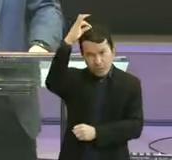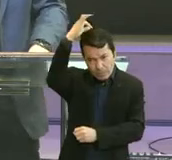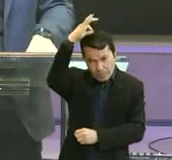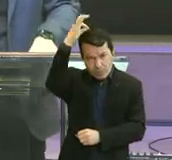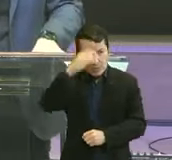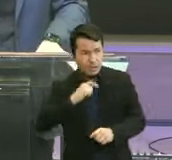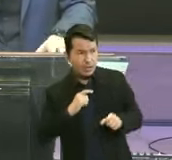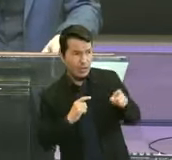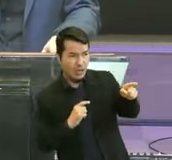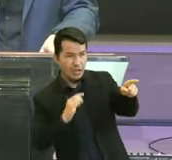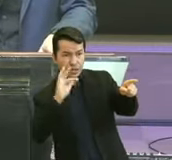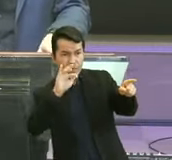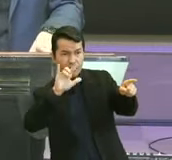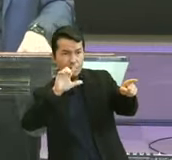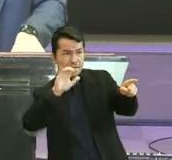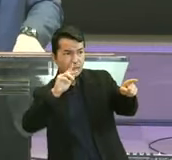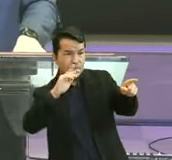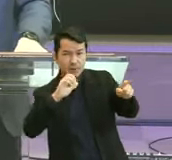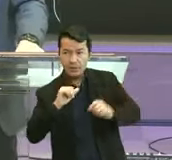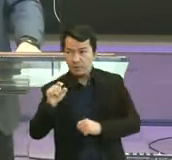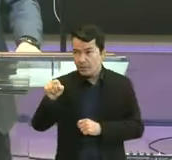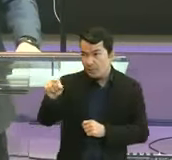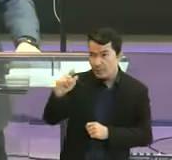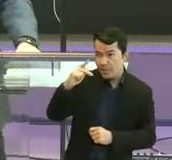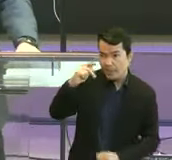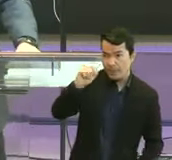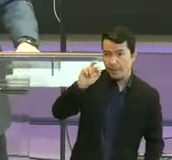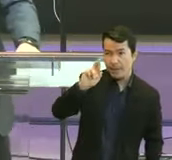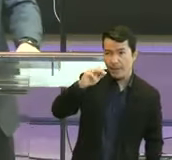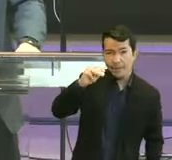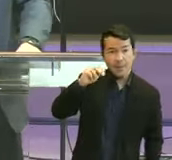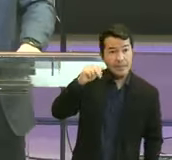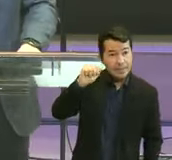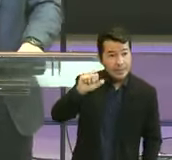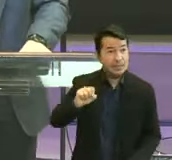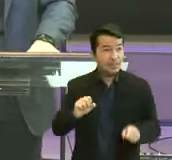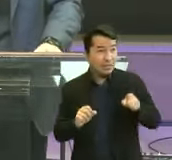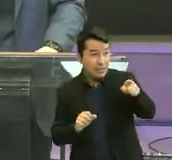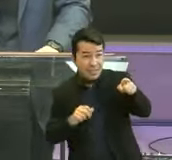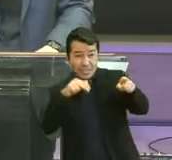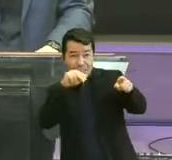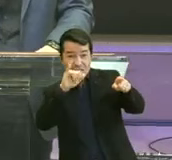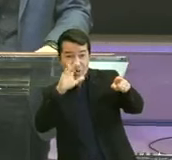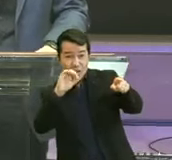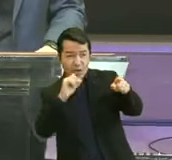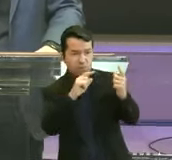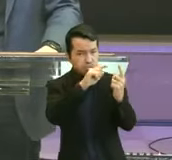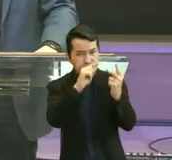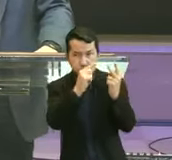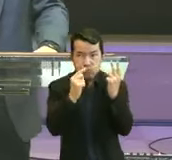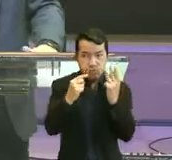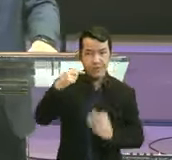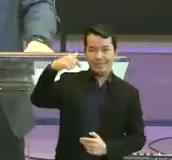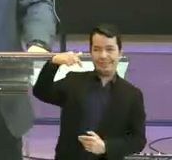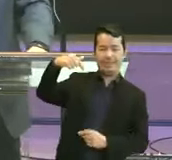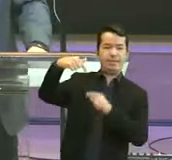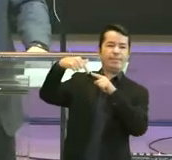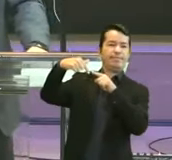Prócoro, Nicanor, Timão, Pármenas e Nicolau, um convertido ao judaísmo proveniente de